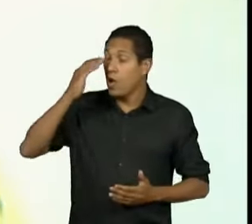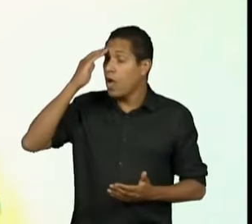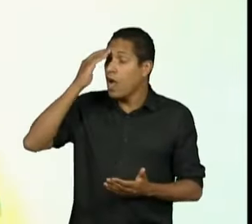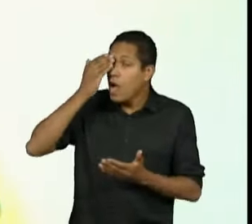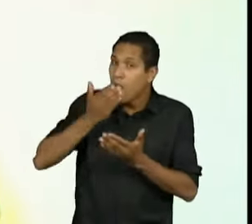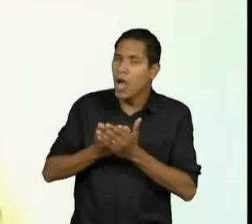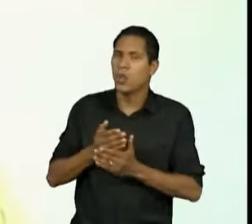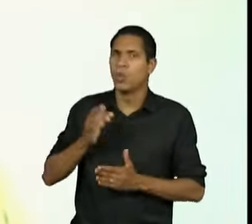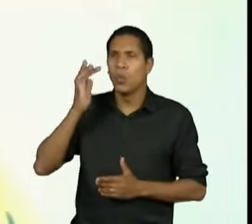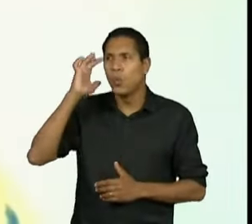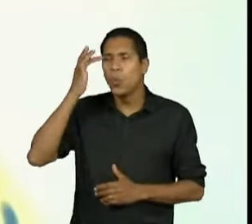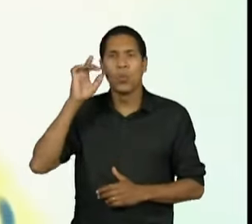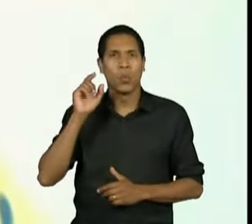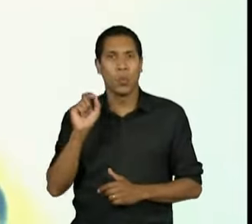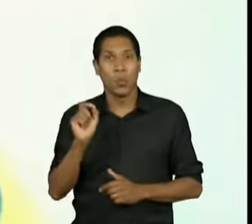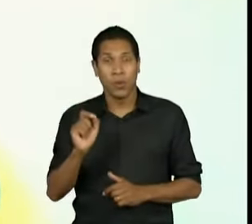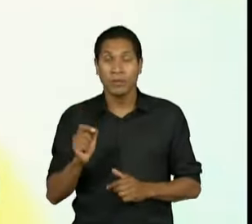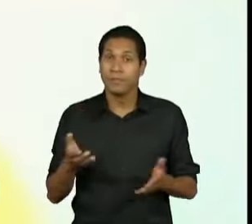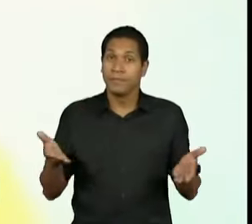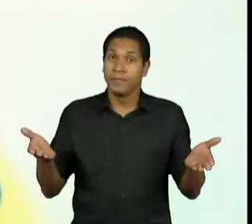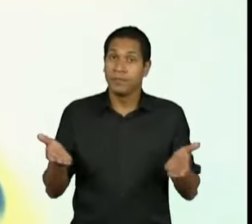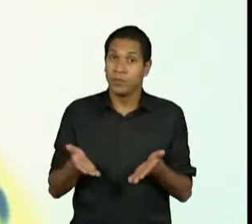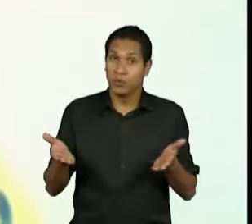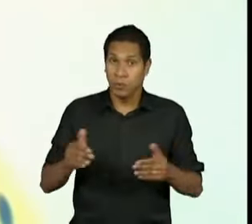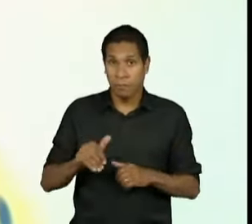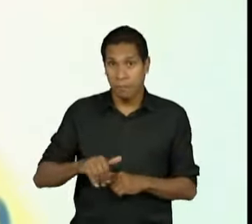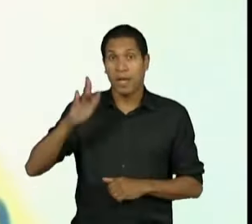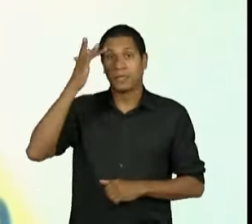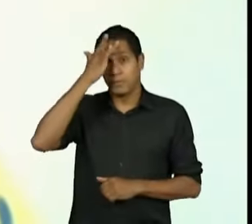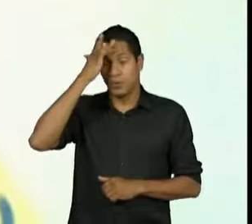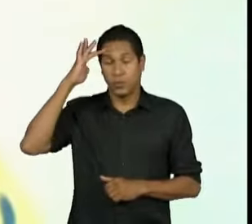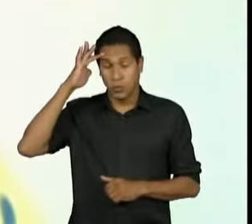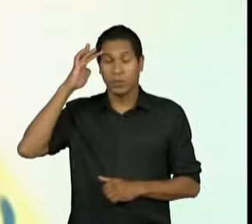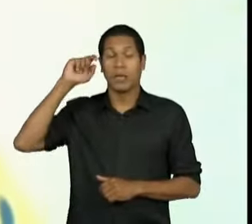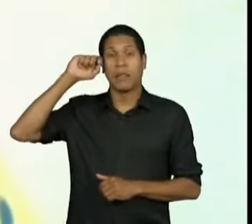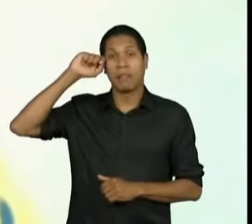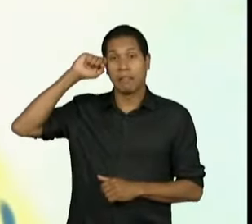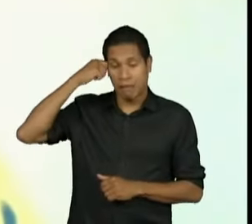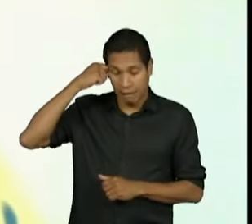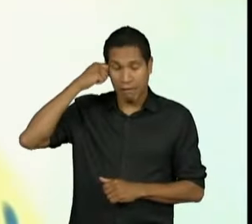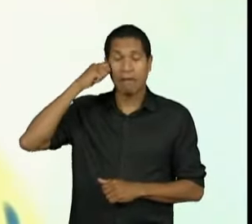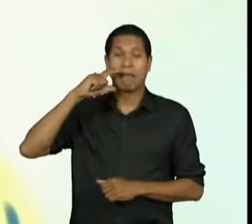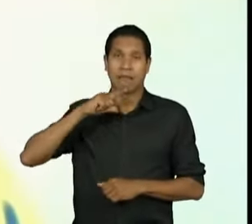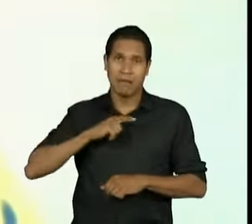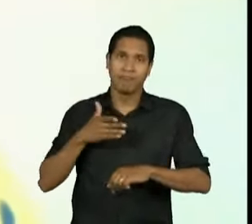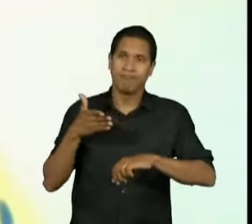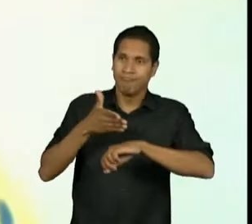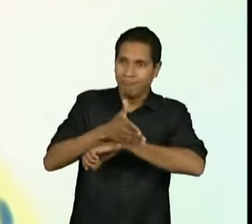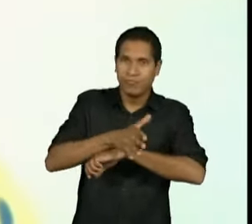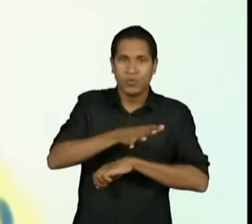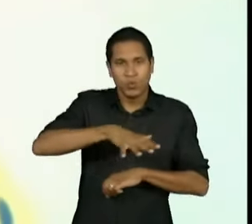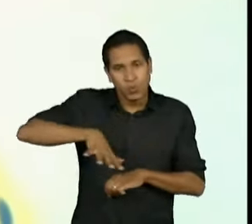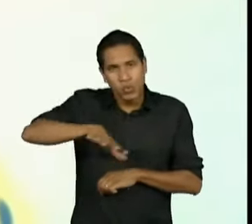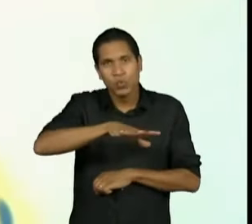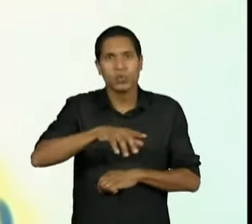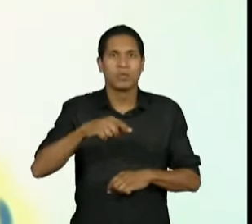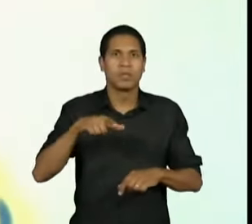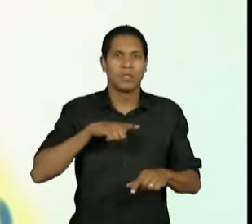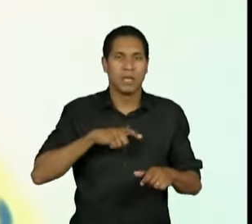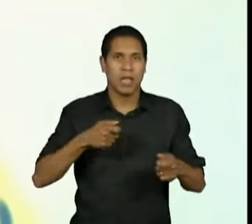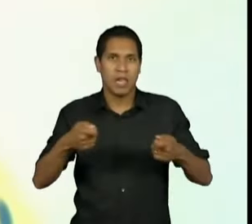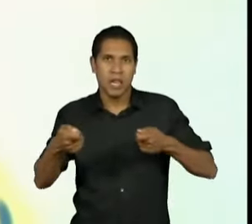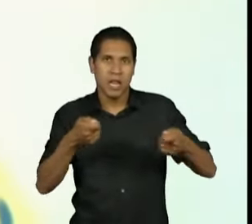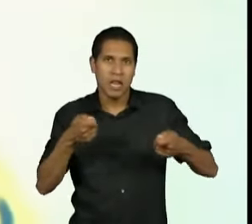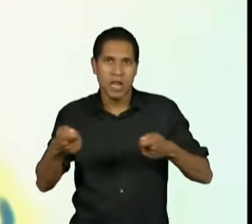acredito muito que o fato de hoje mais pessoas negras estarem em espaço de disputa com